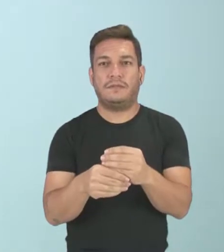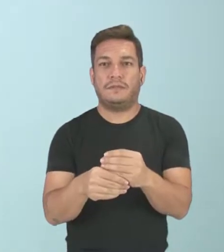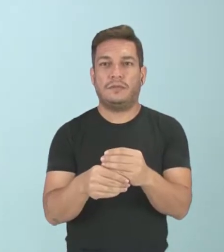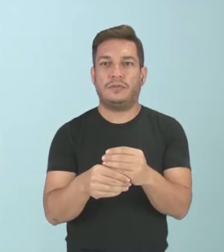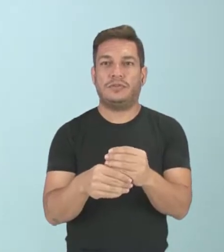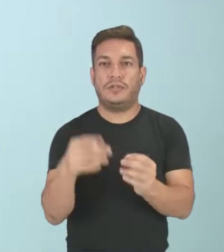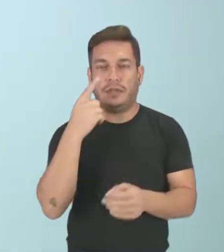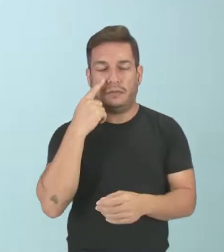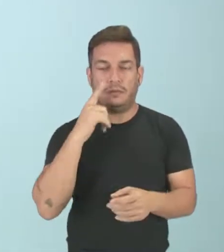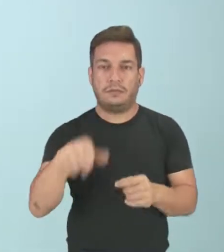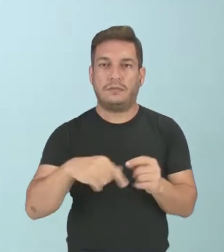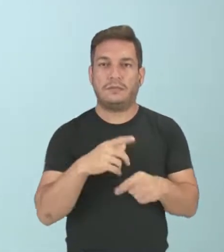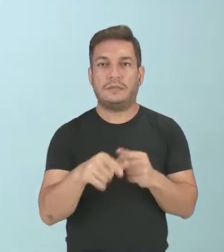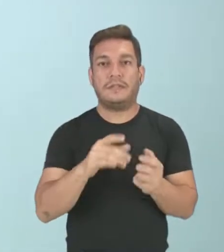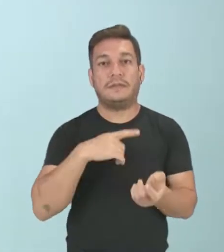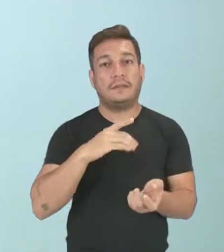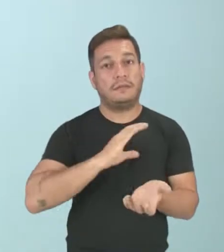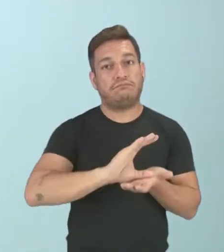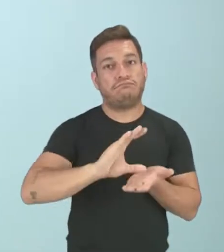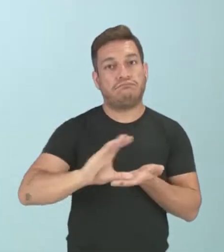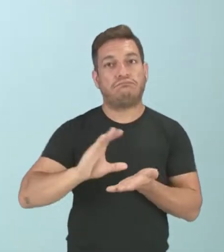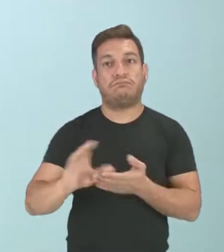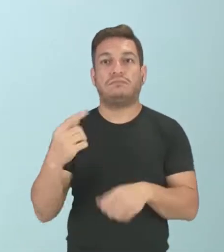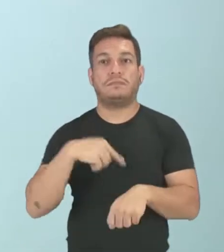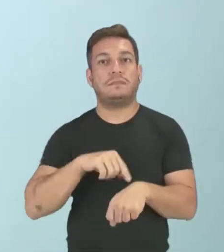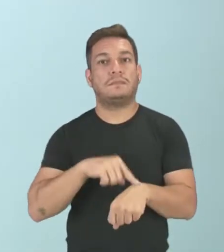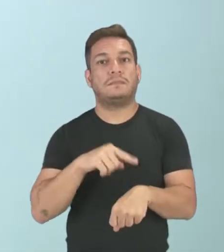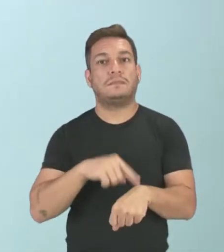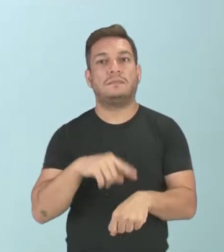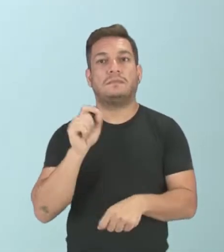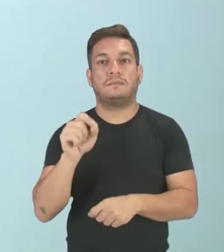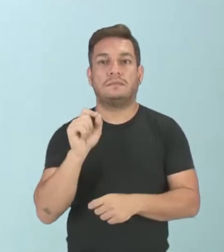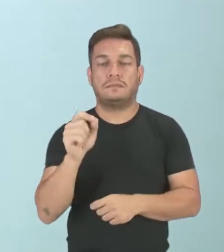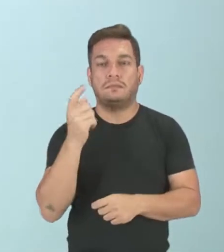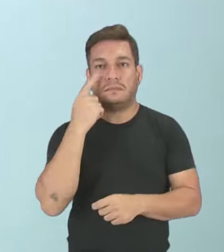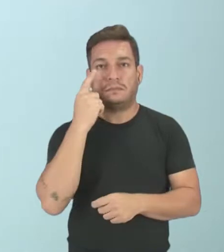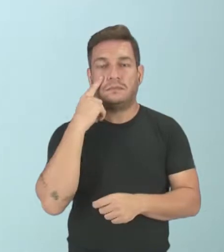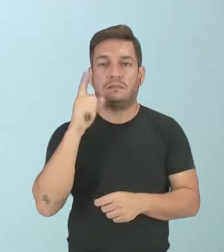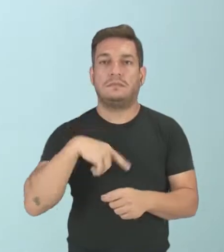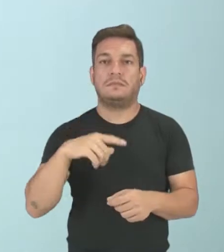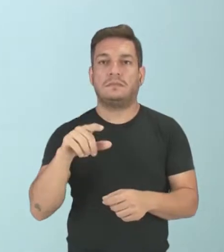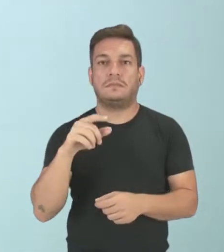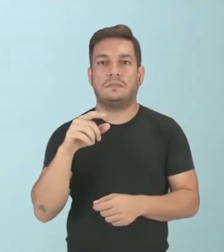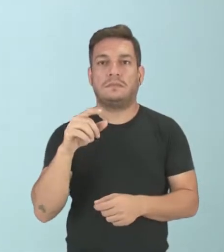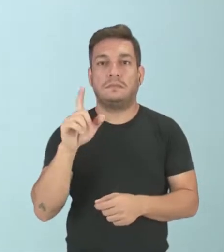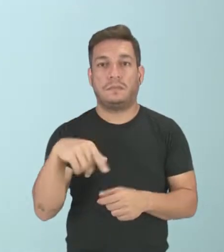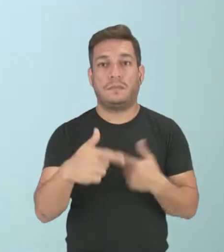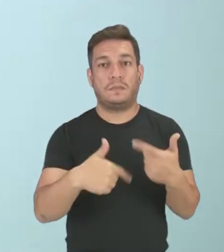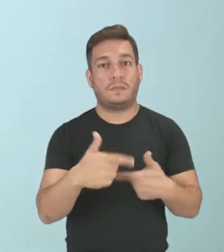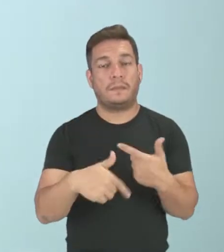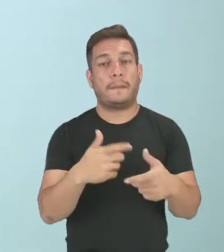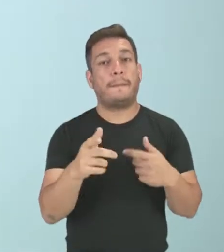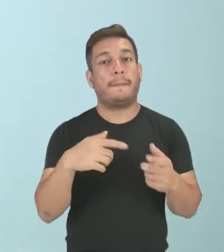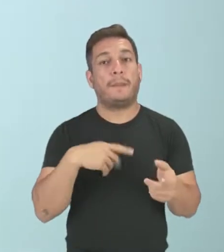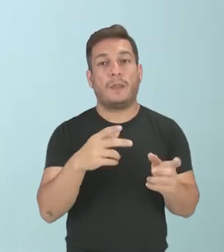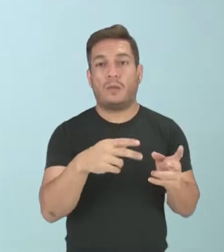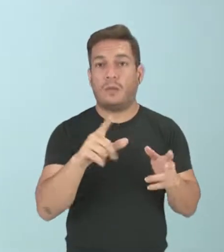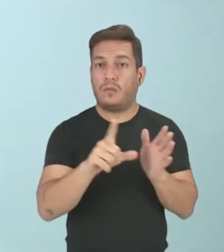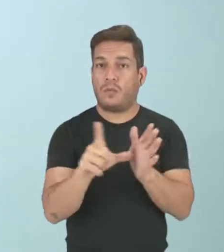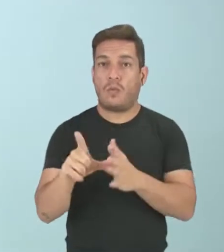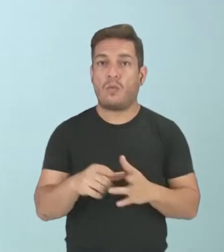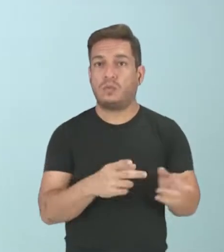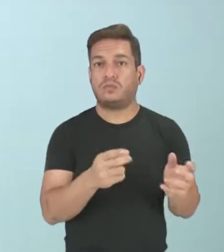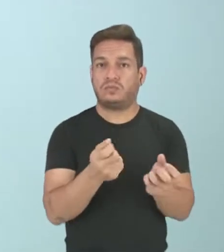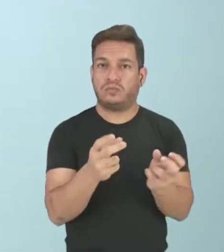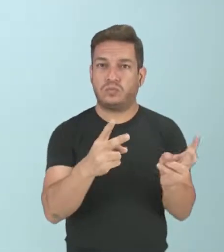sobressair sobre a outra, uma vai ter aquele momento de maior importância dentro do mercado consumidor.